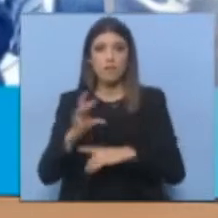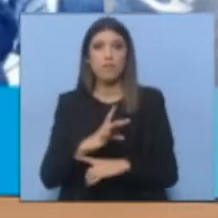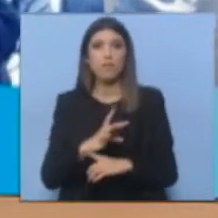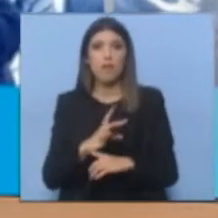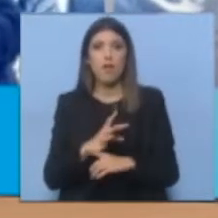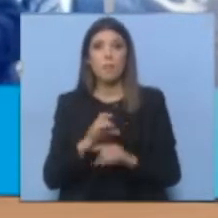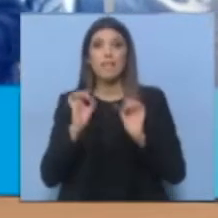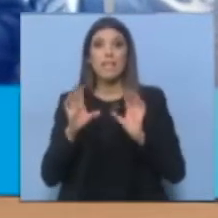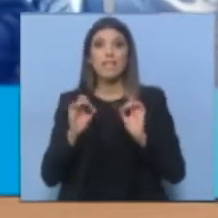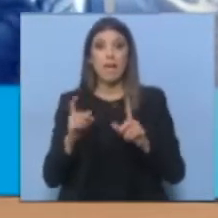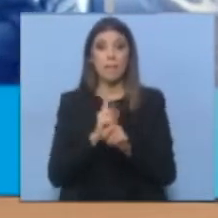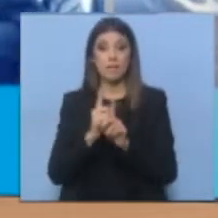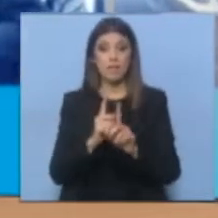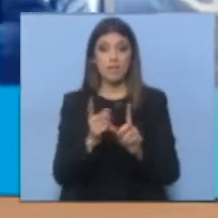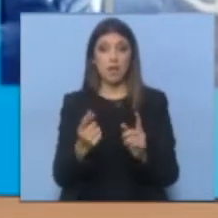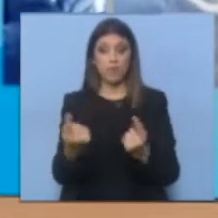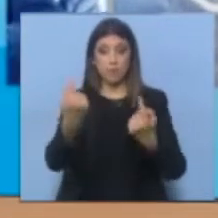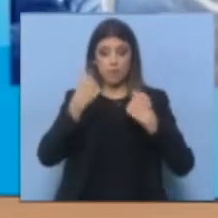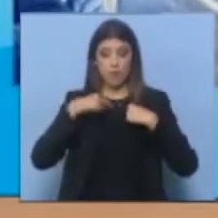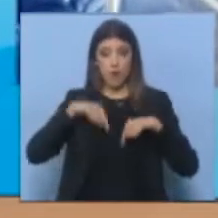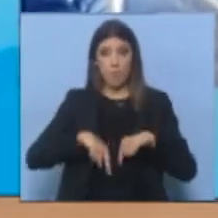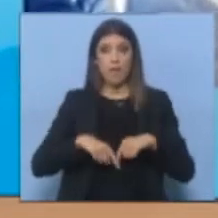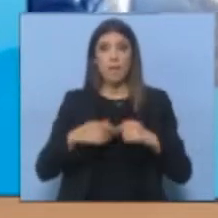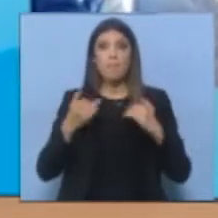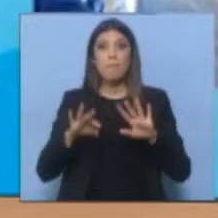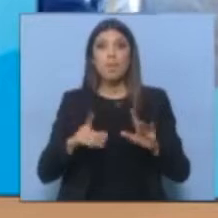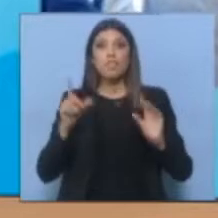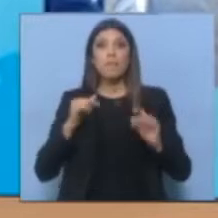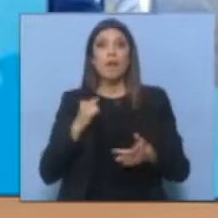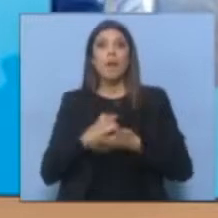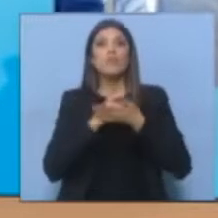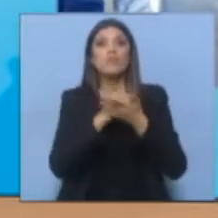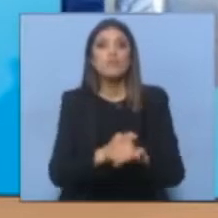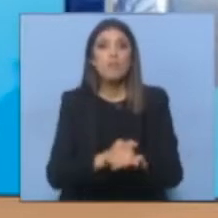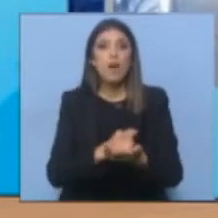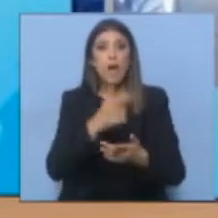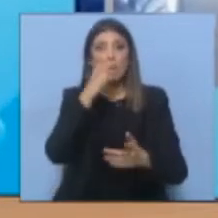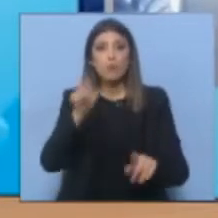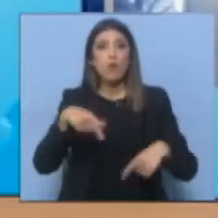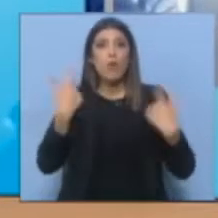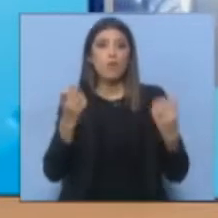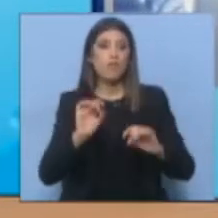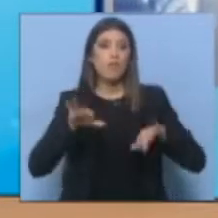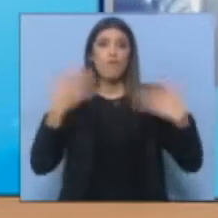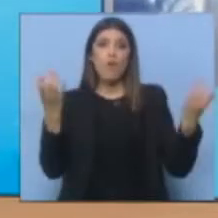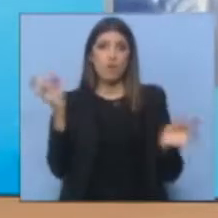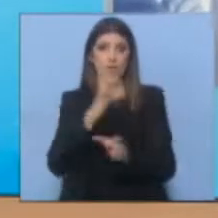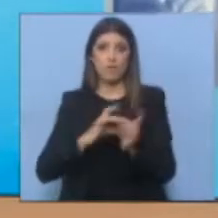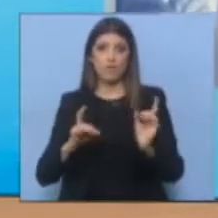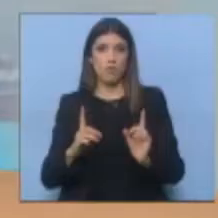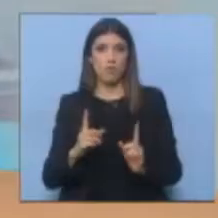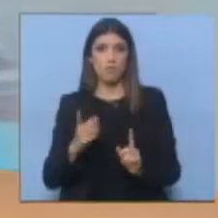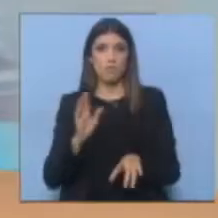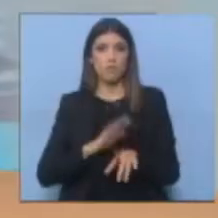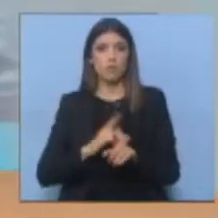até nós, mas ao mesmo tempo também ajudar todos estes que estão a viver nestes países e que estão a sofrer e que estão a passar por estas dificuldades tão grandes.